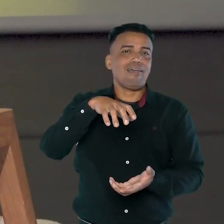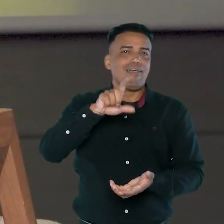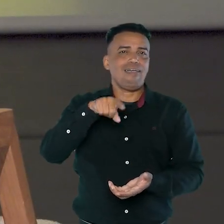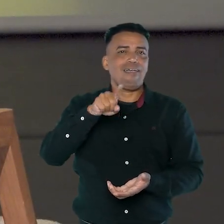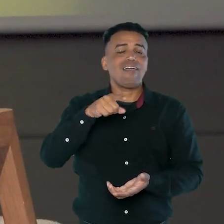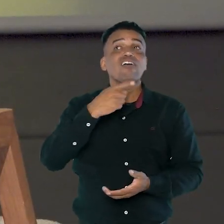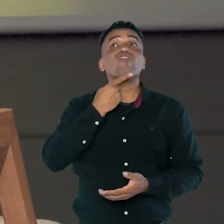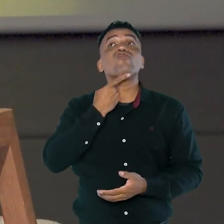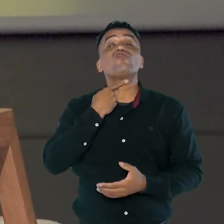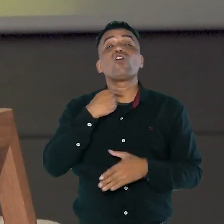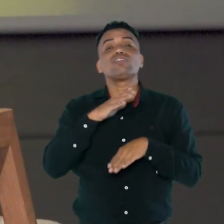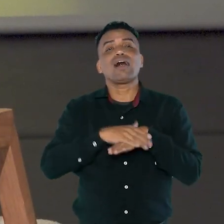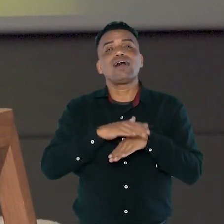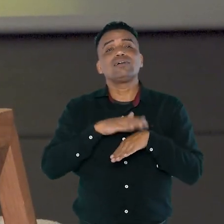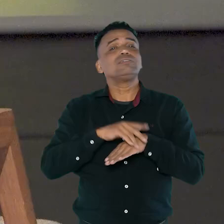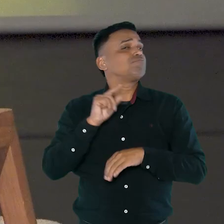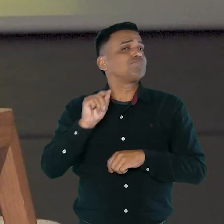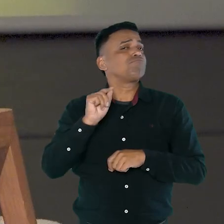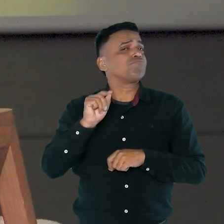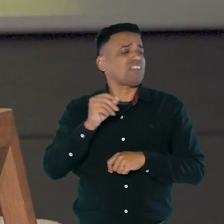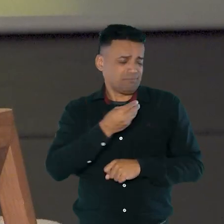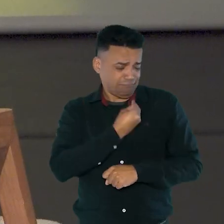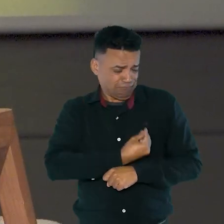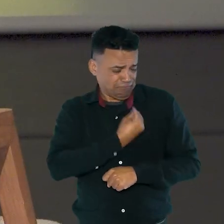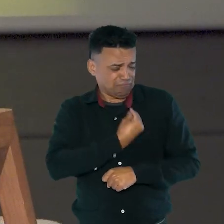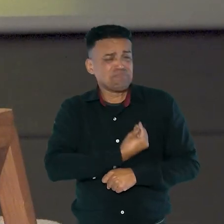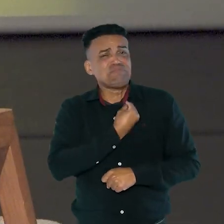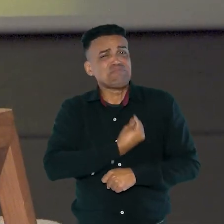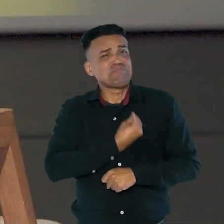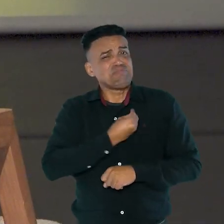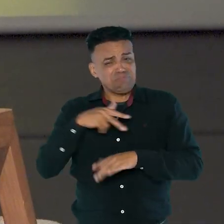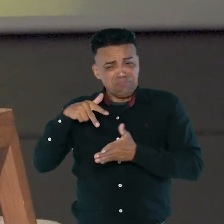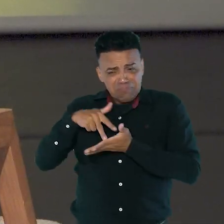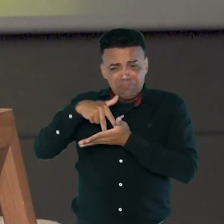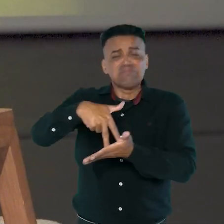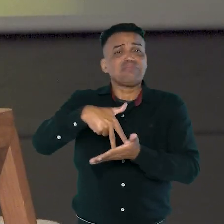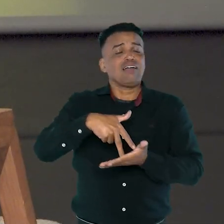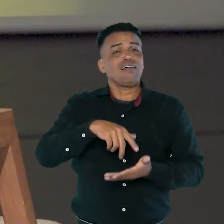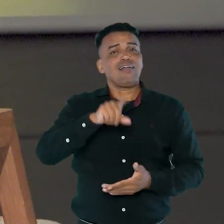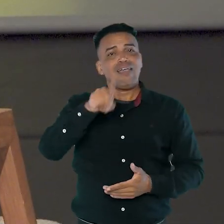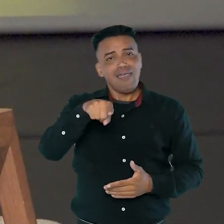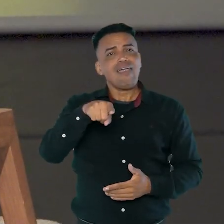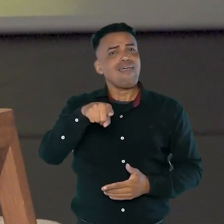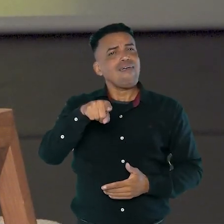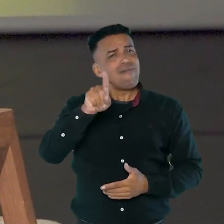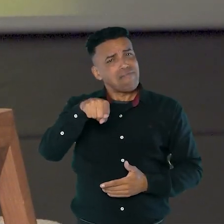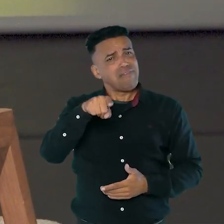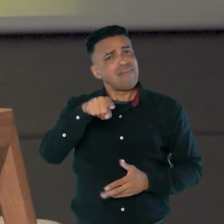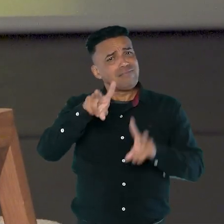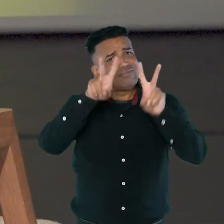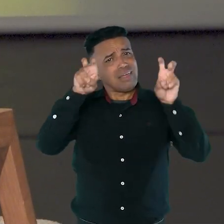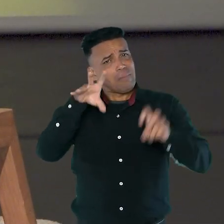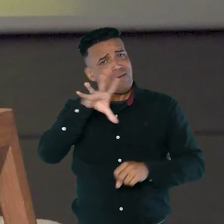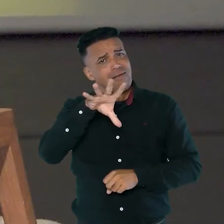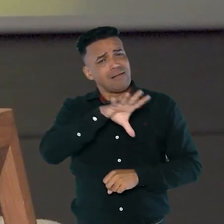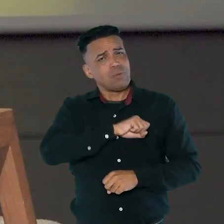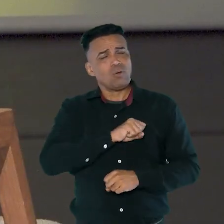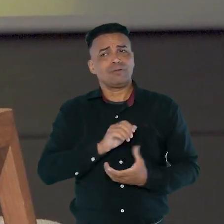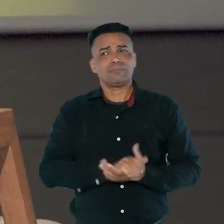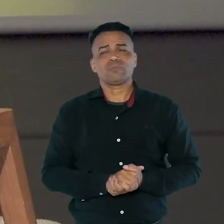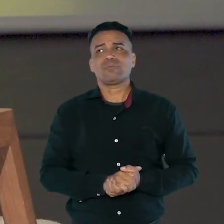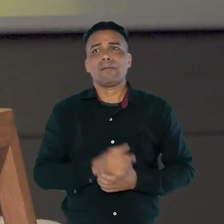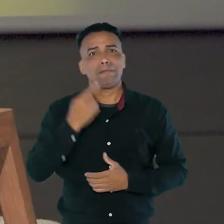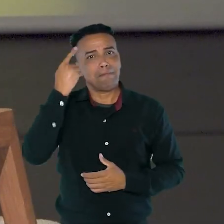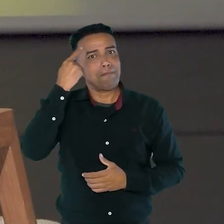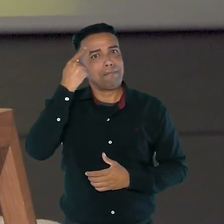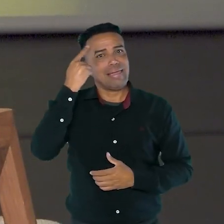falam muito de vontade de viver. Acho que isso é o amor. Quando a gente pensa na